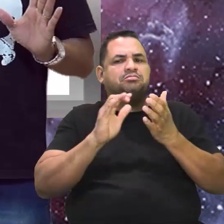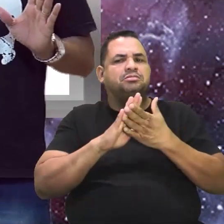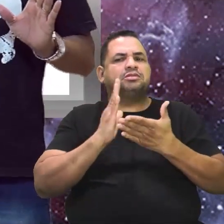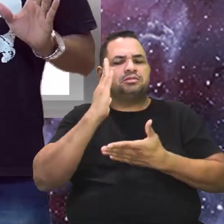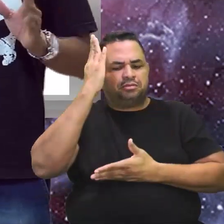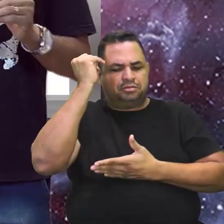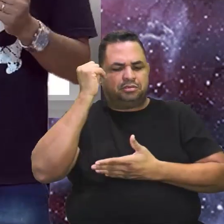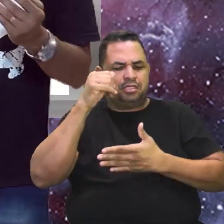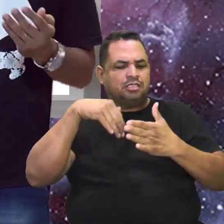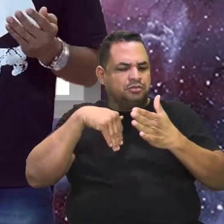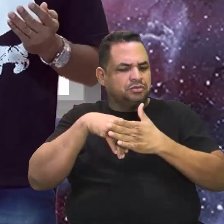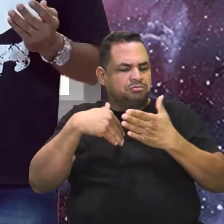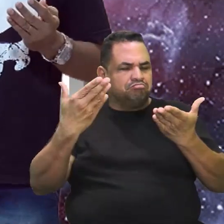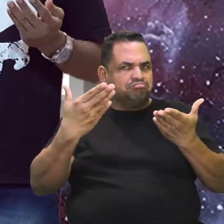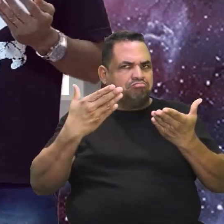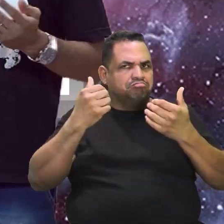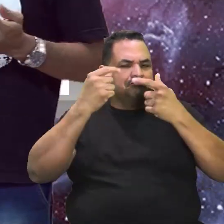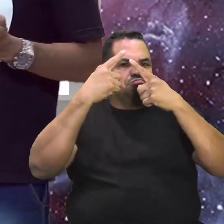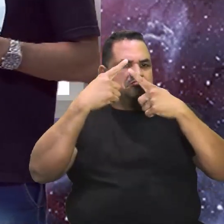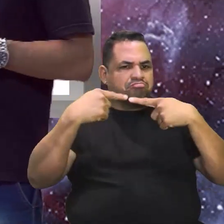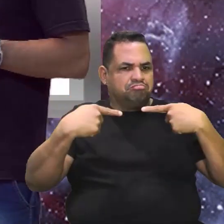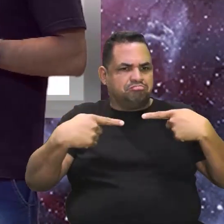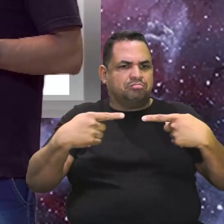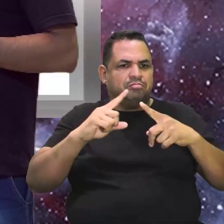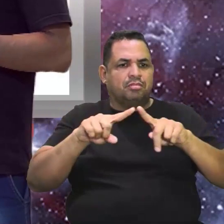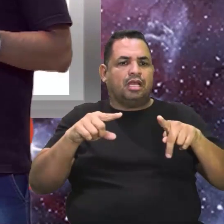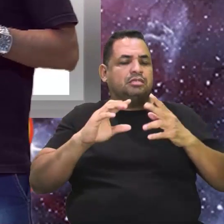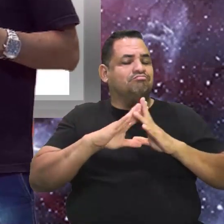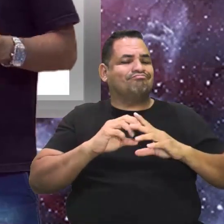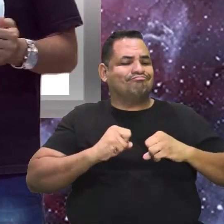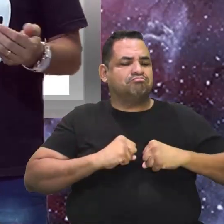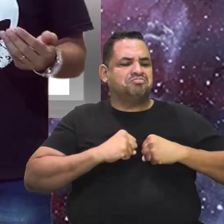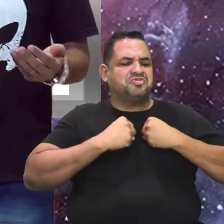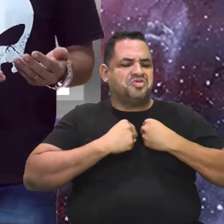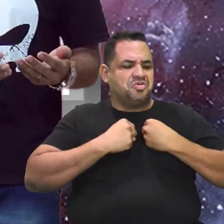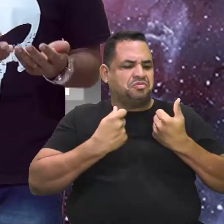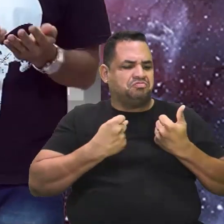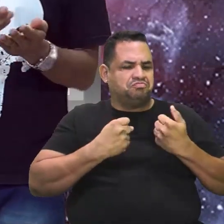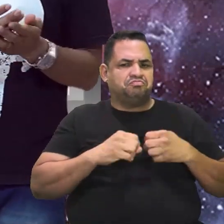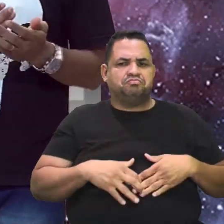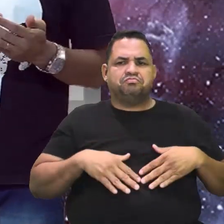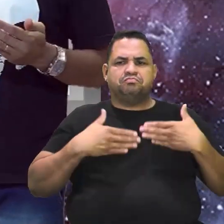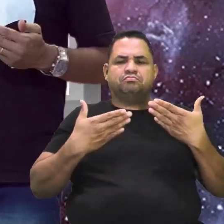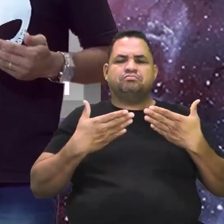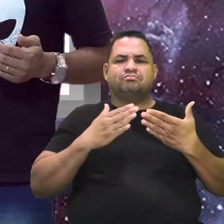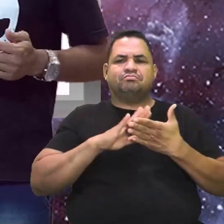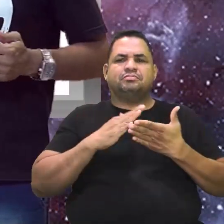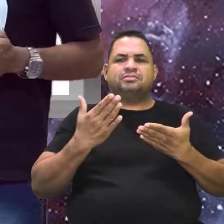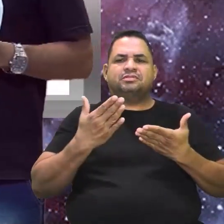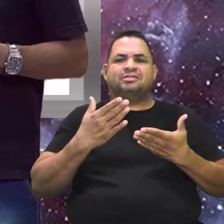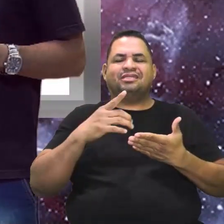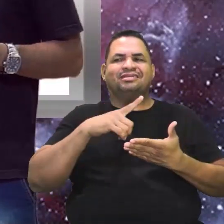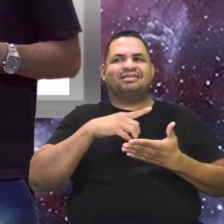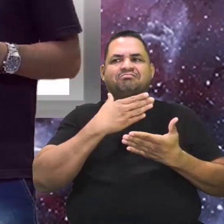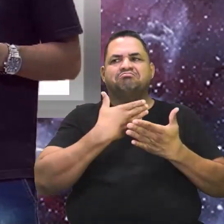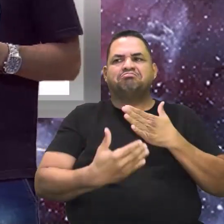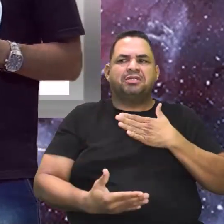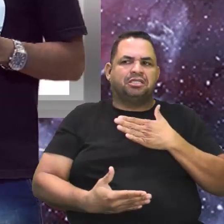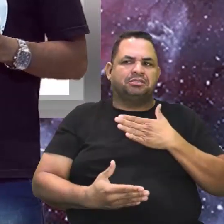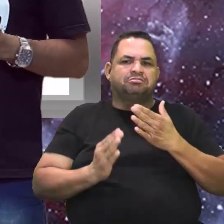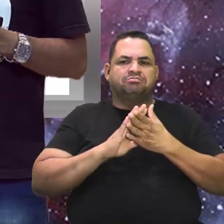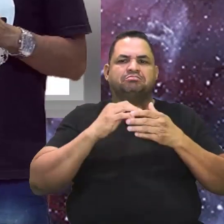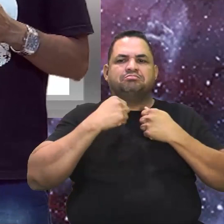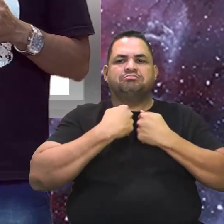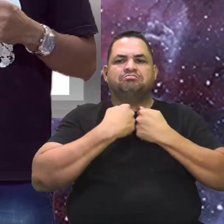jogar. Só que... E a resistência? Não tem uma resistência. E é isso que acaba com muitos atletas.